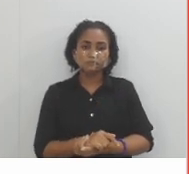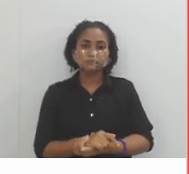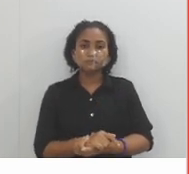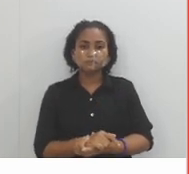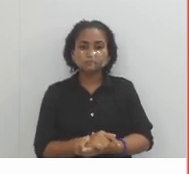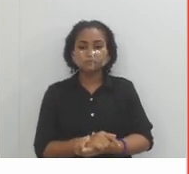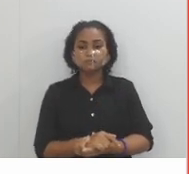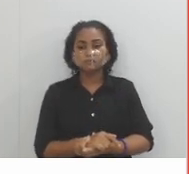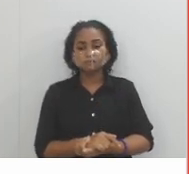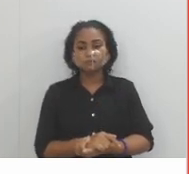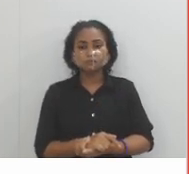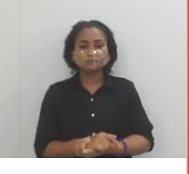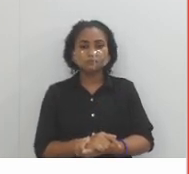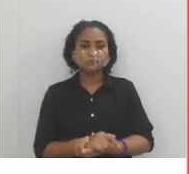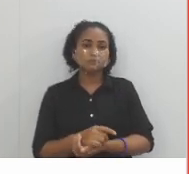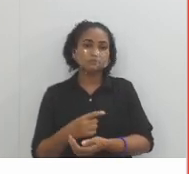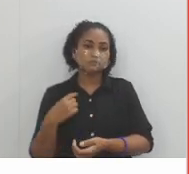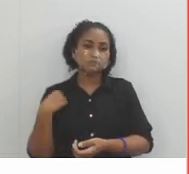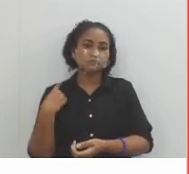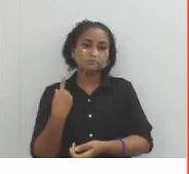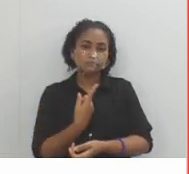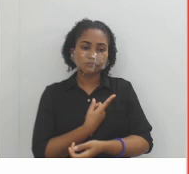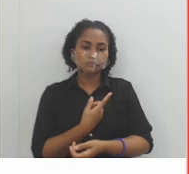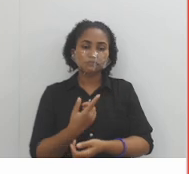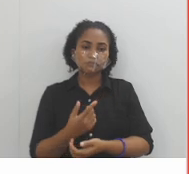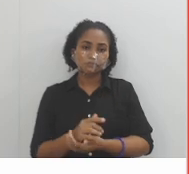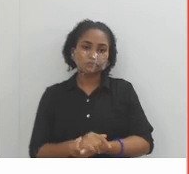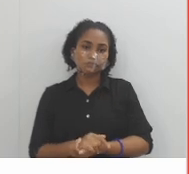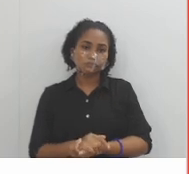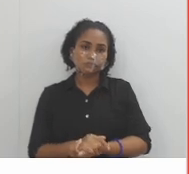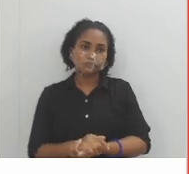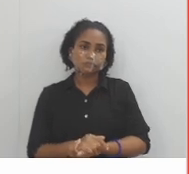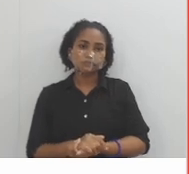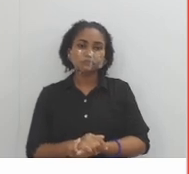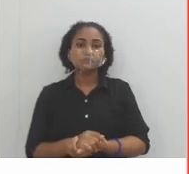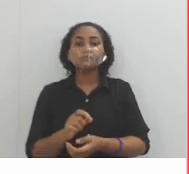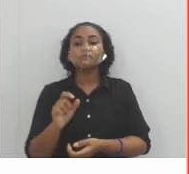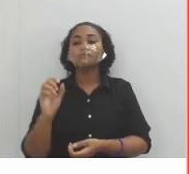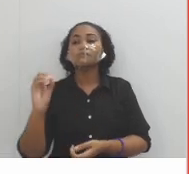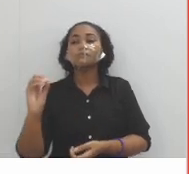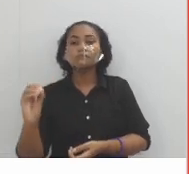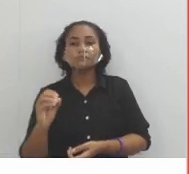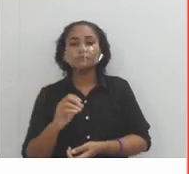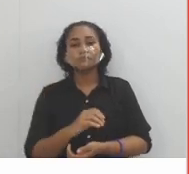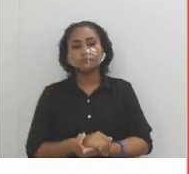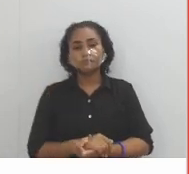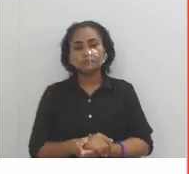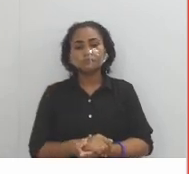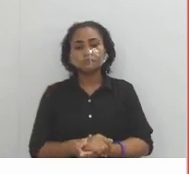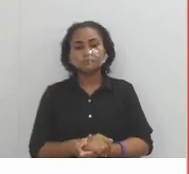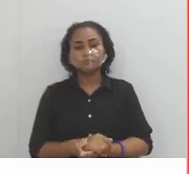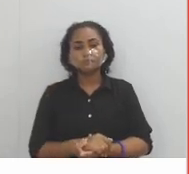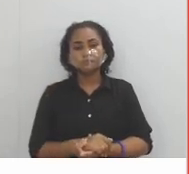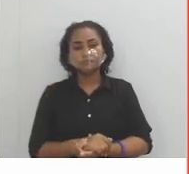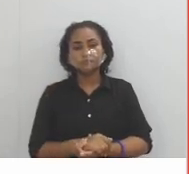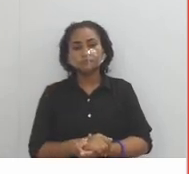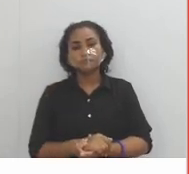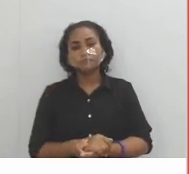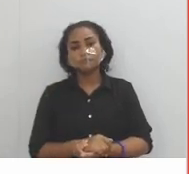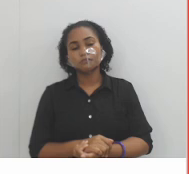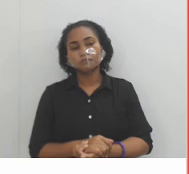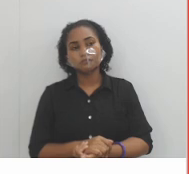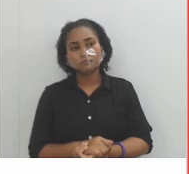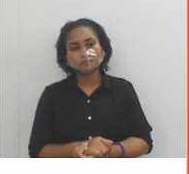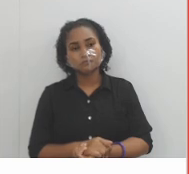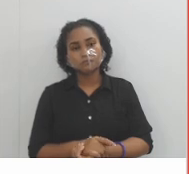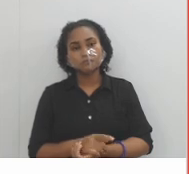Devemos obedecer aos nossos princípios ideais e não devemos obedecer os nossos. Eles desobedeceram